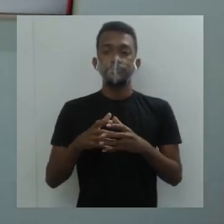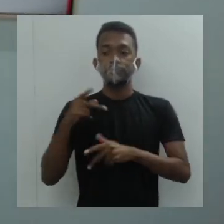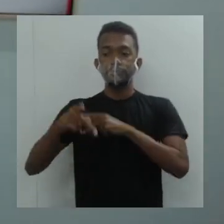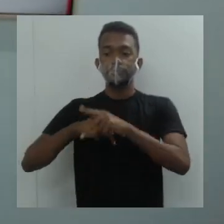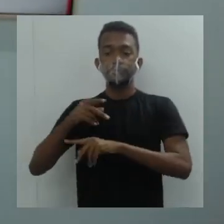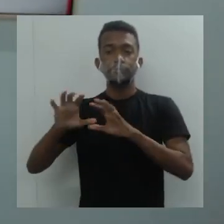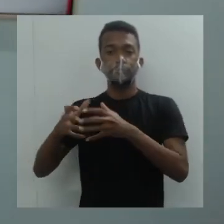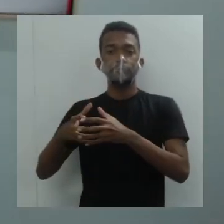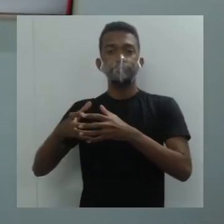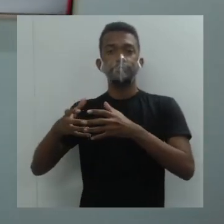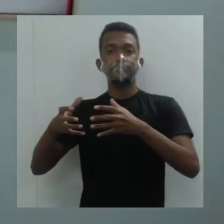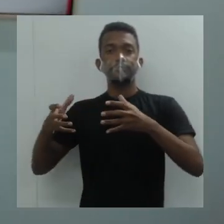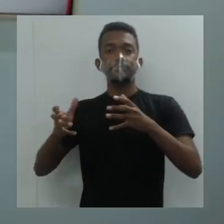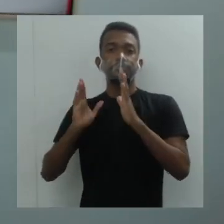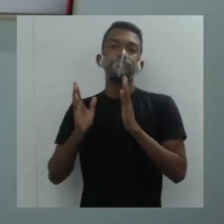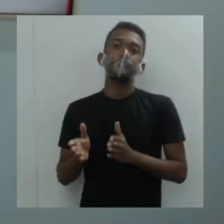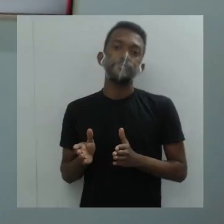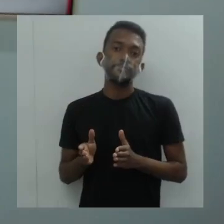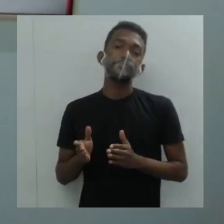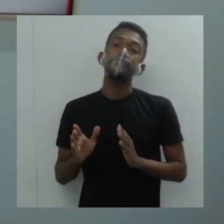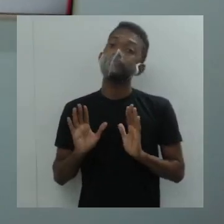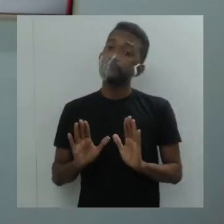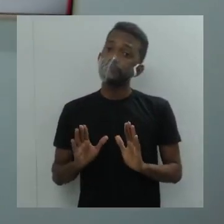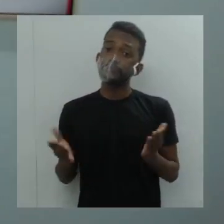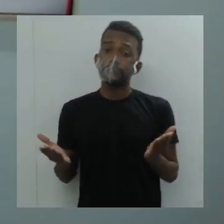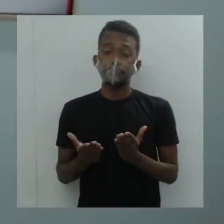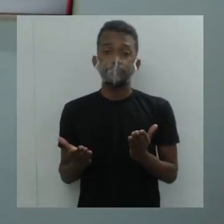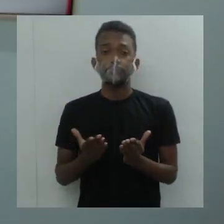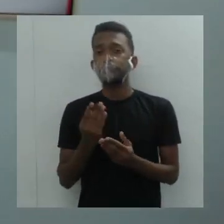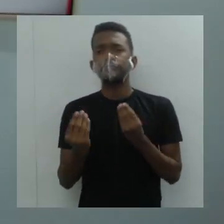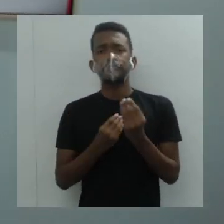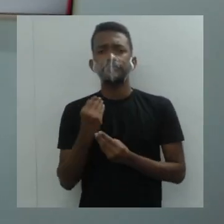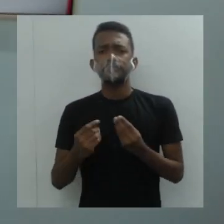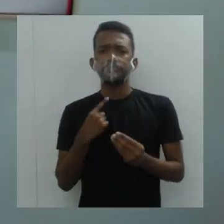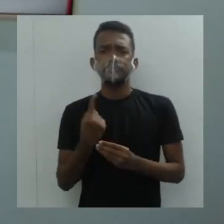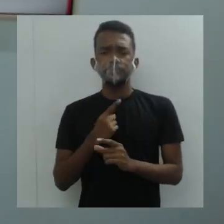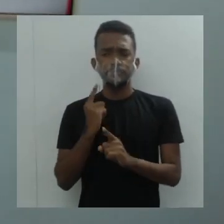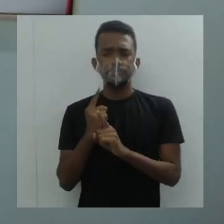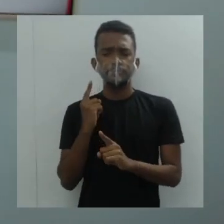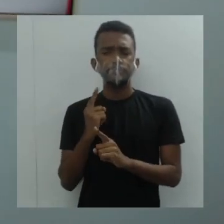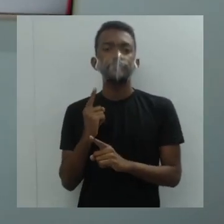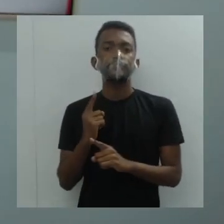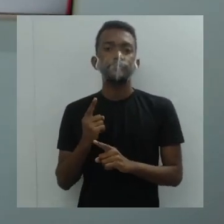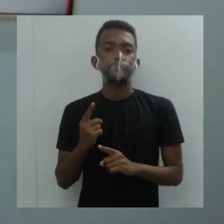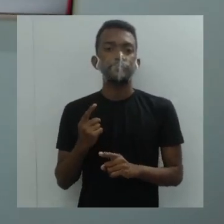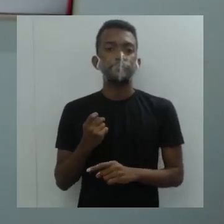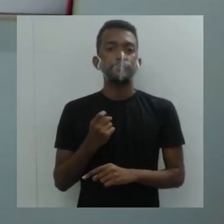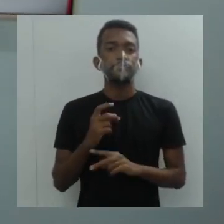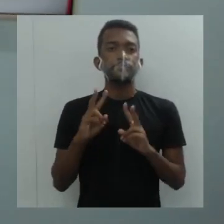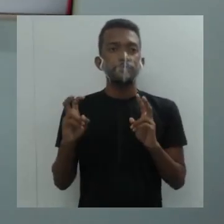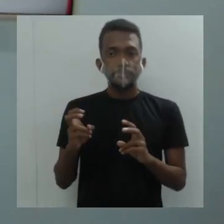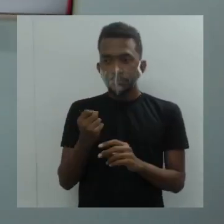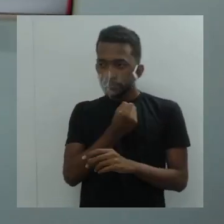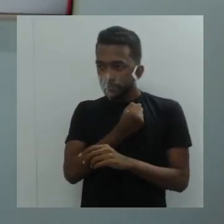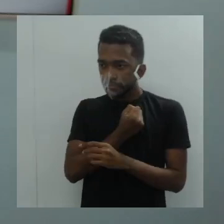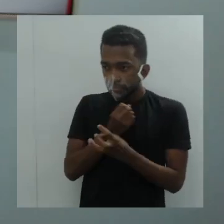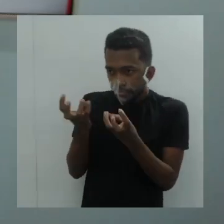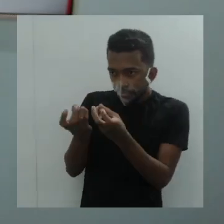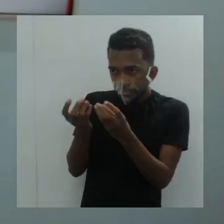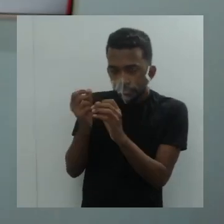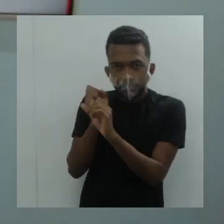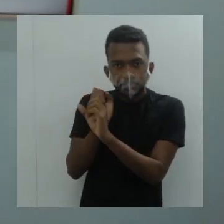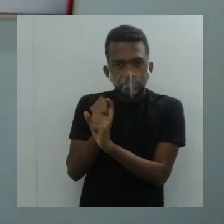populacional. Agora, como é que a gente chega a esses números? Como é que a gente chega a esses